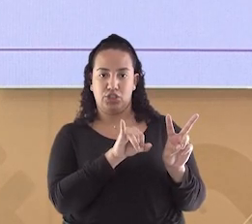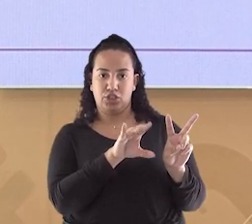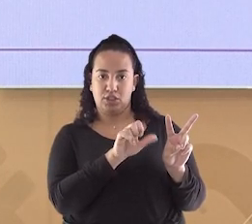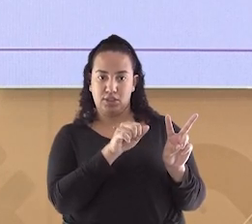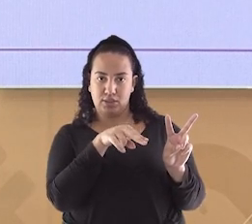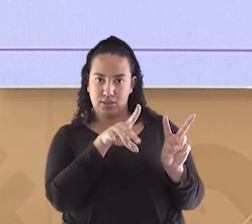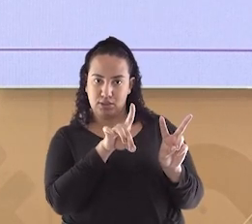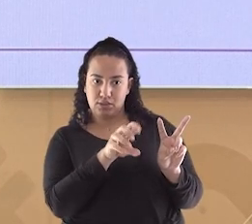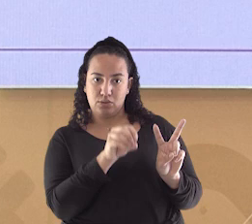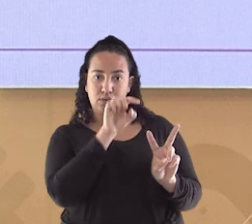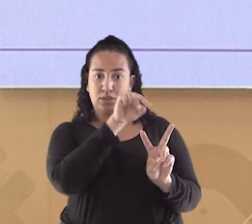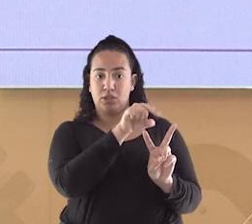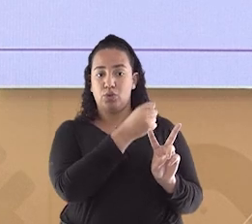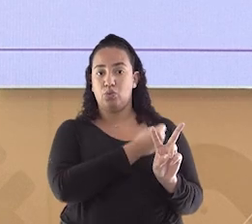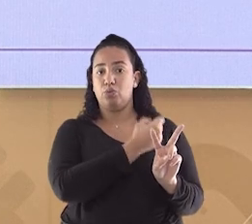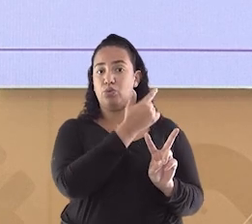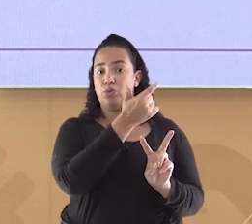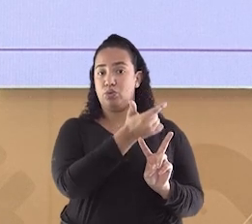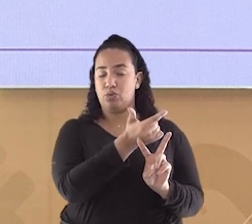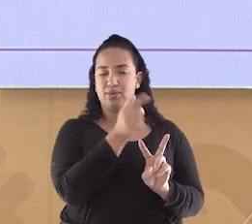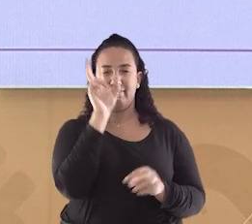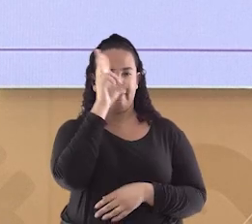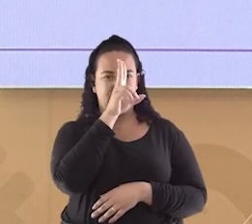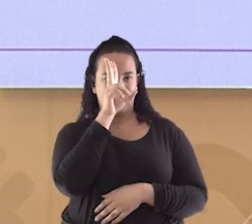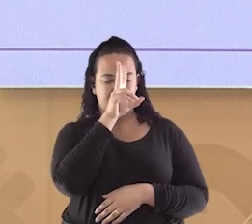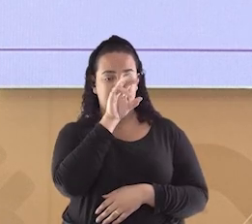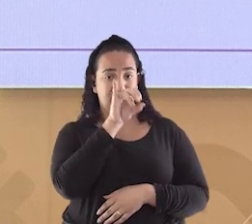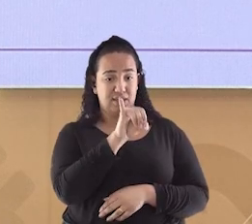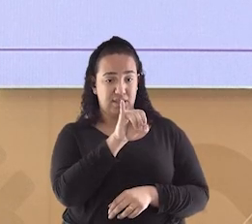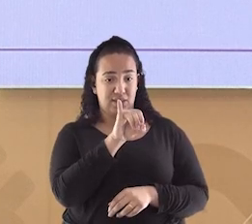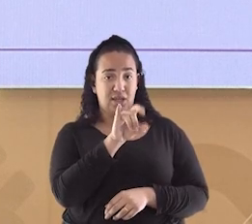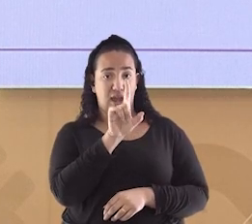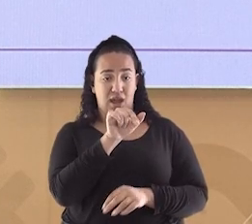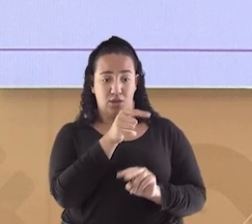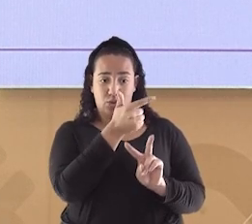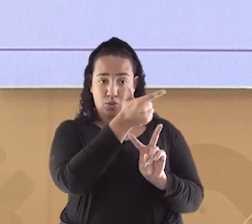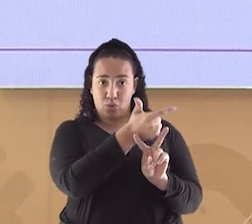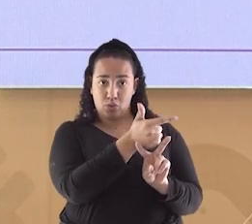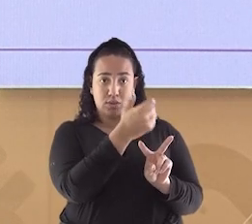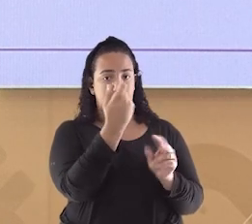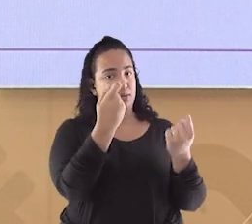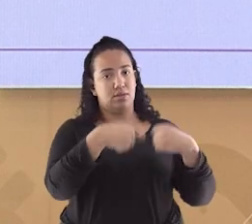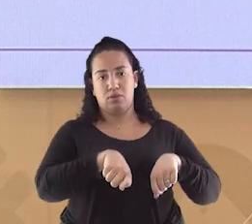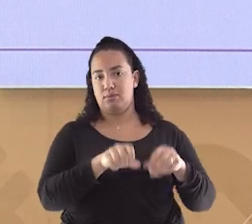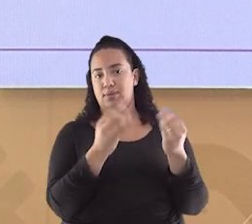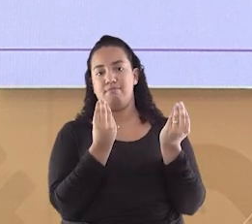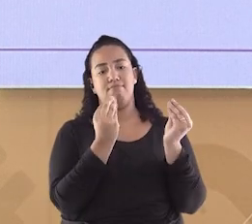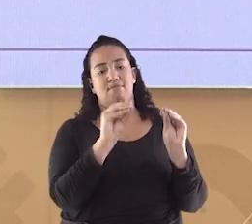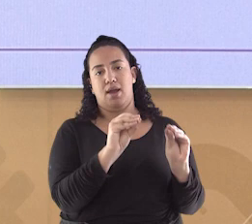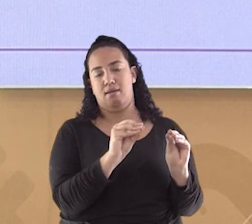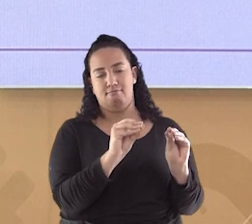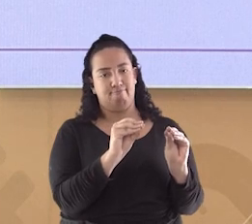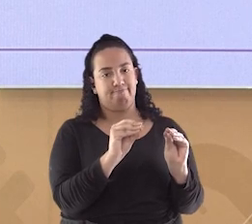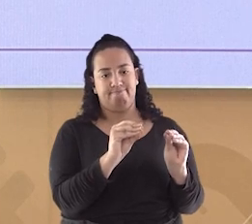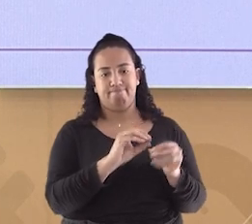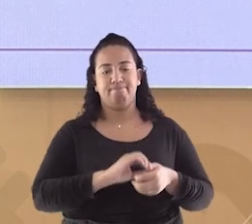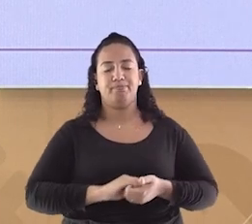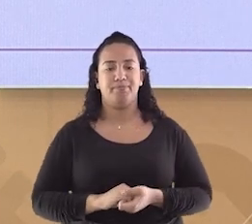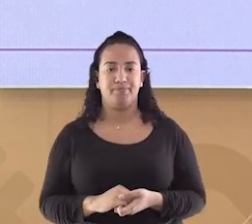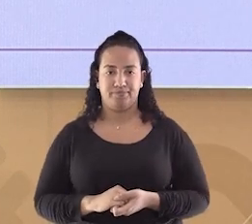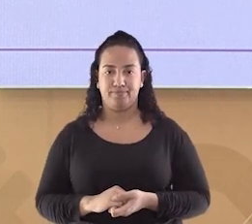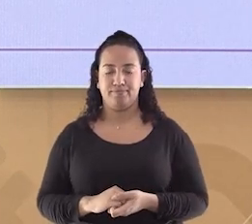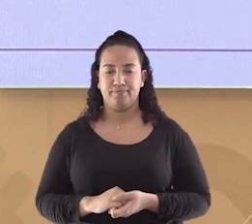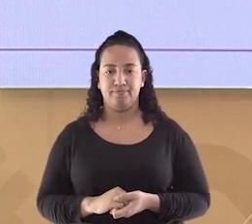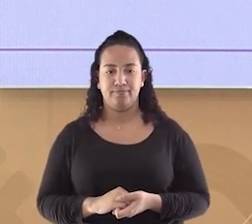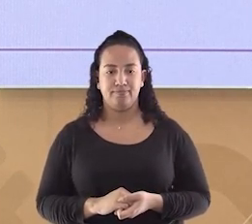2. E como já aprendemos, quando se trata de raiz quadrada, o índice é 2 e não precisamos inserir ele aqui